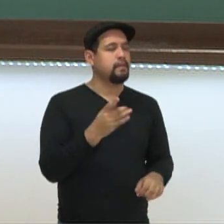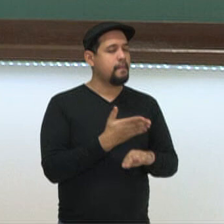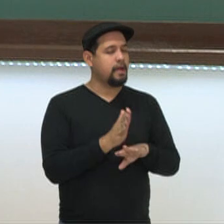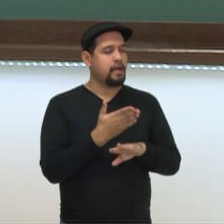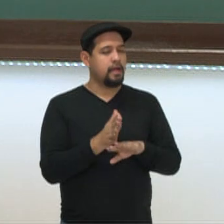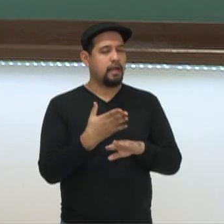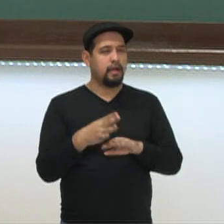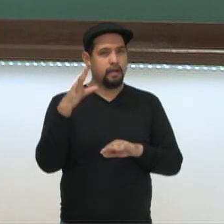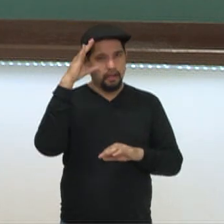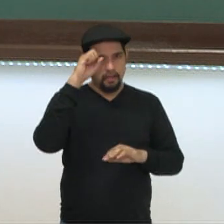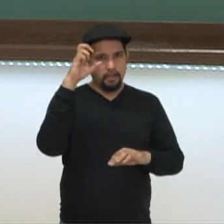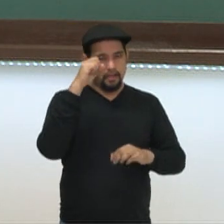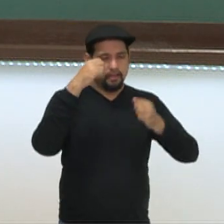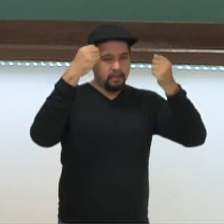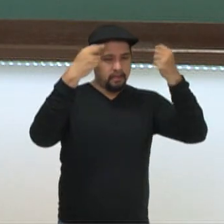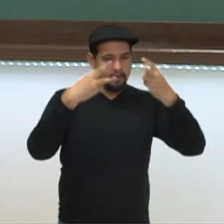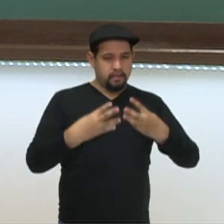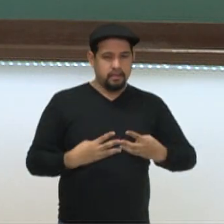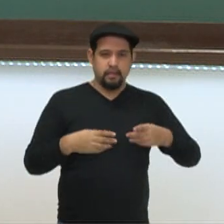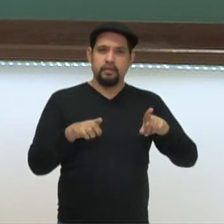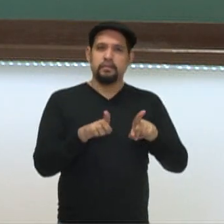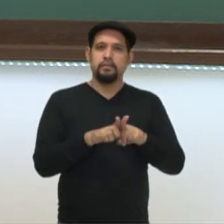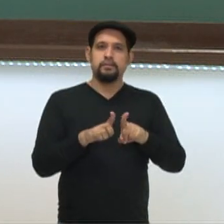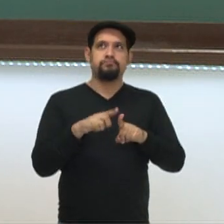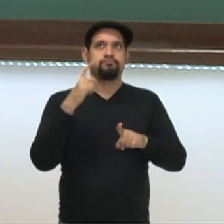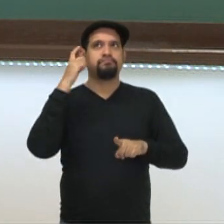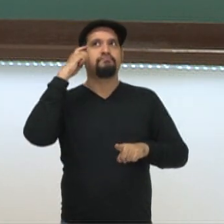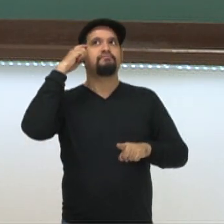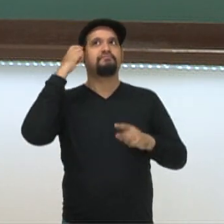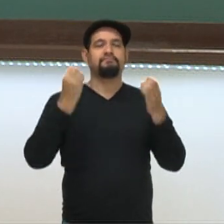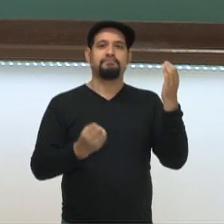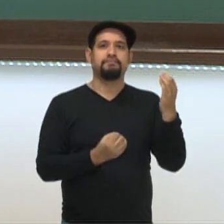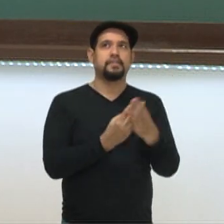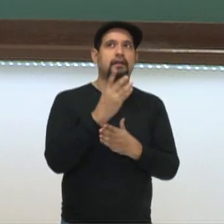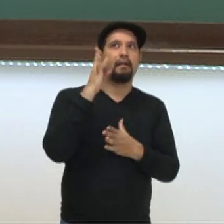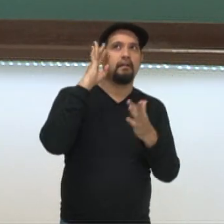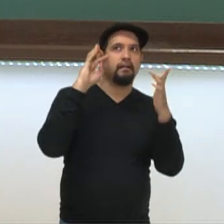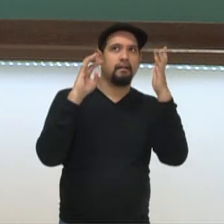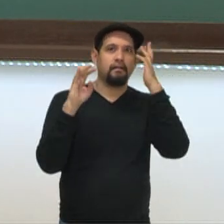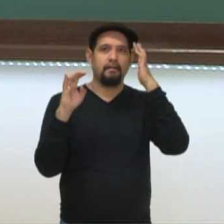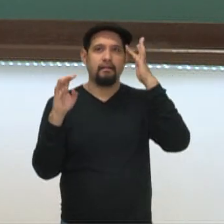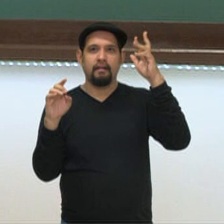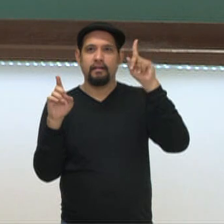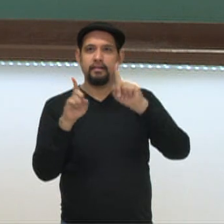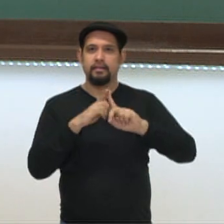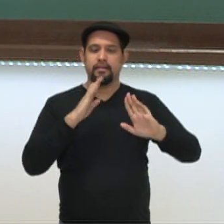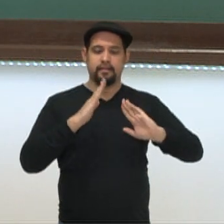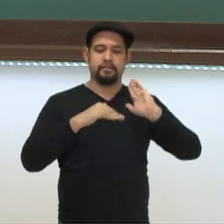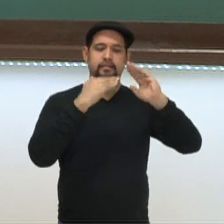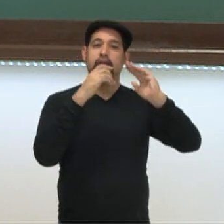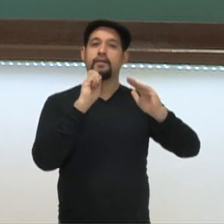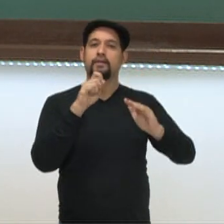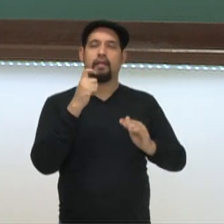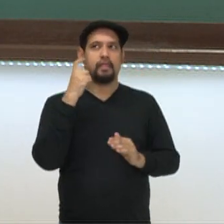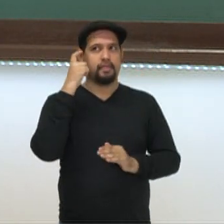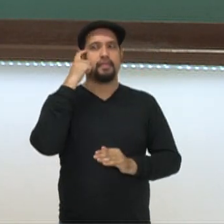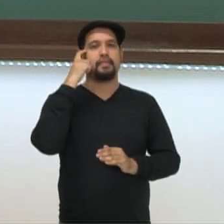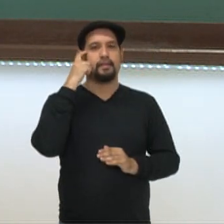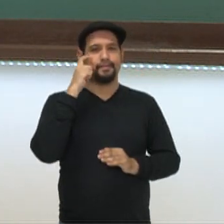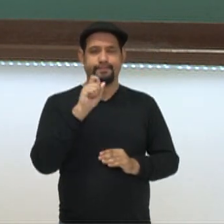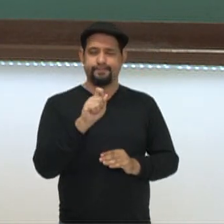a sua capacidade de argumentação, sua criatividade, sua imaginação e desenvolver com isso o seu